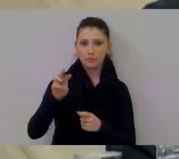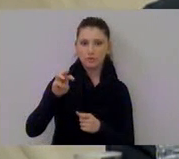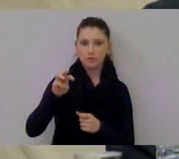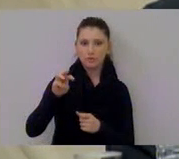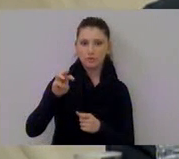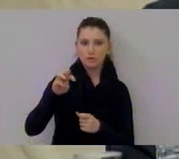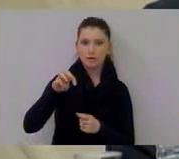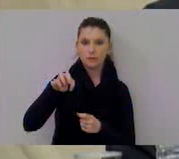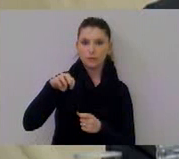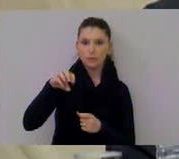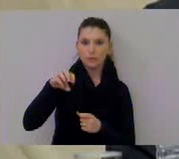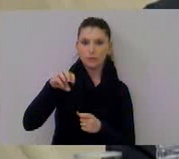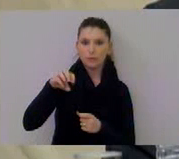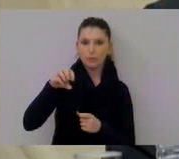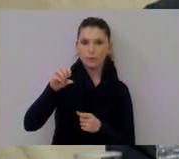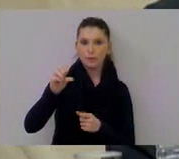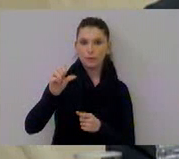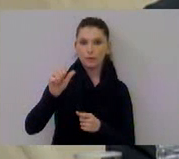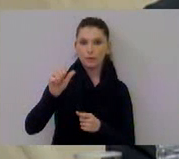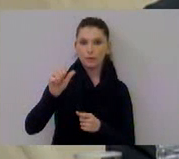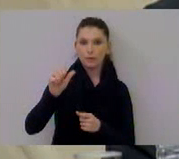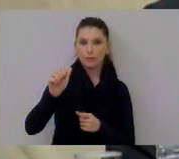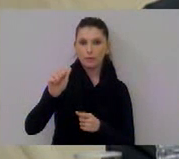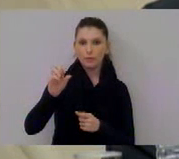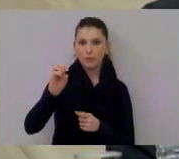vereador Moacir da Jori.